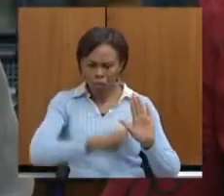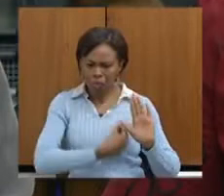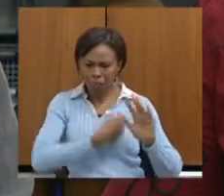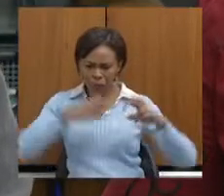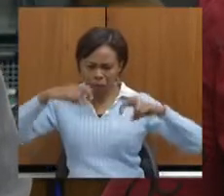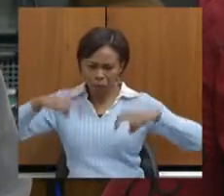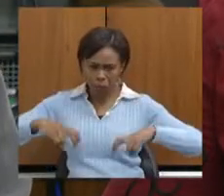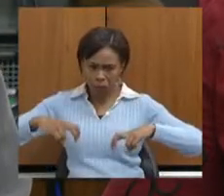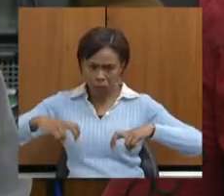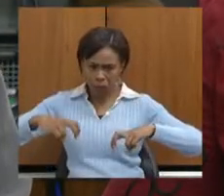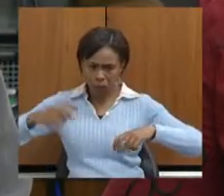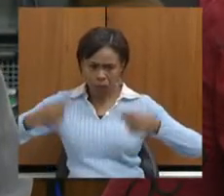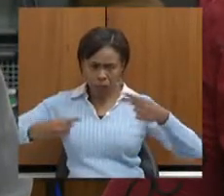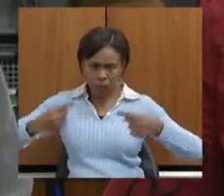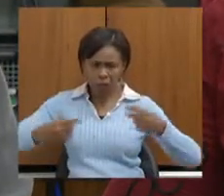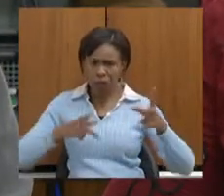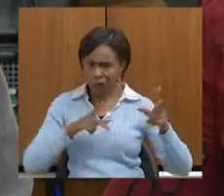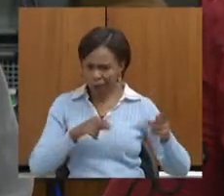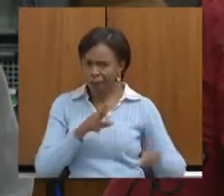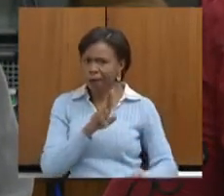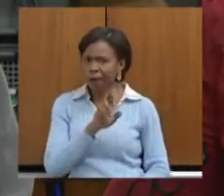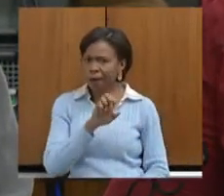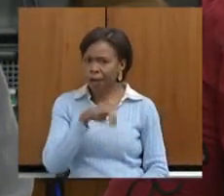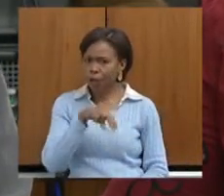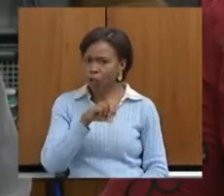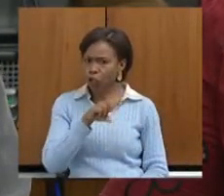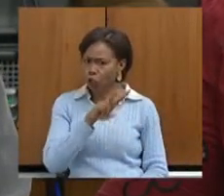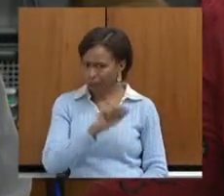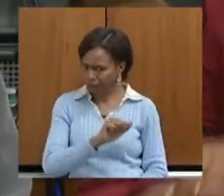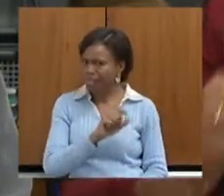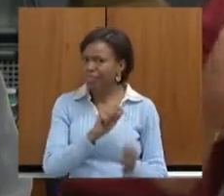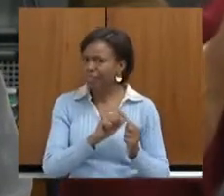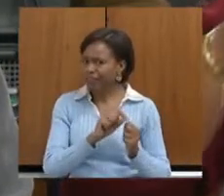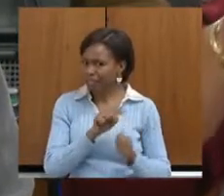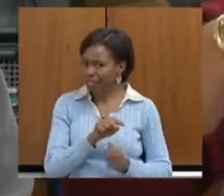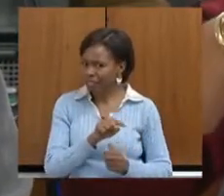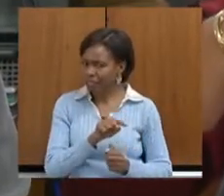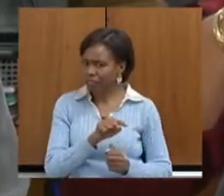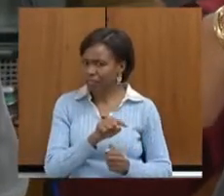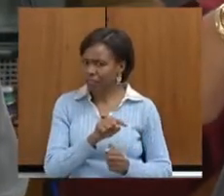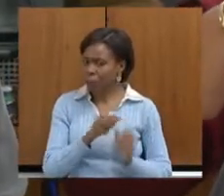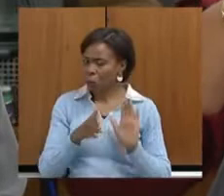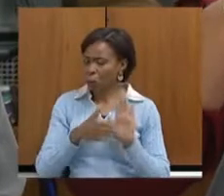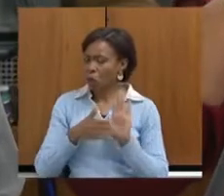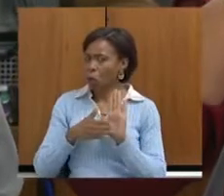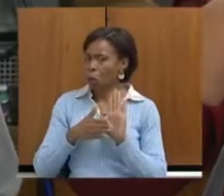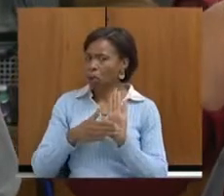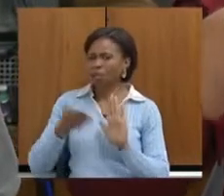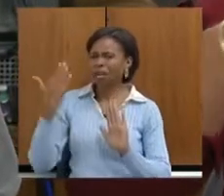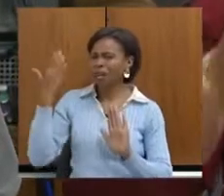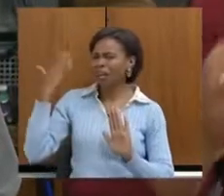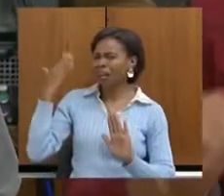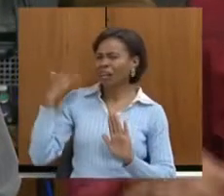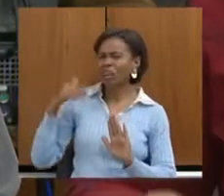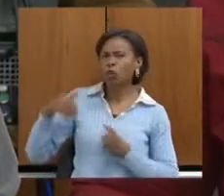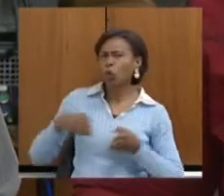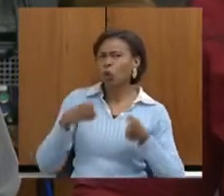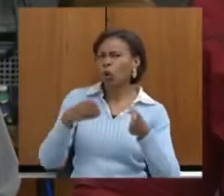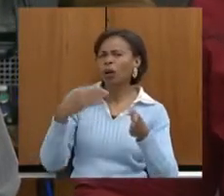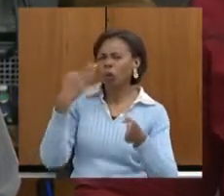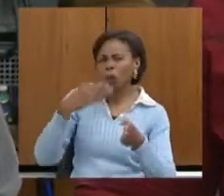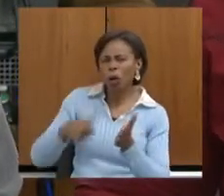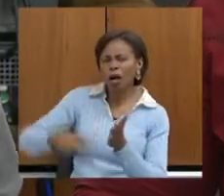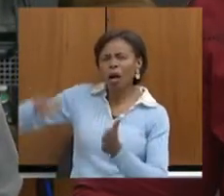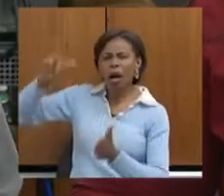parte da mesa de negociação e das cartas como a renova tem feito né E aí nós importante lembrar o primeiro a cordão que